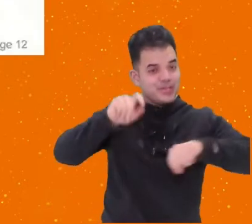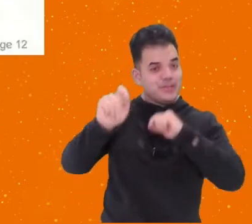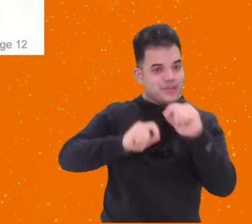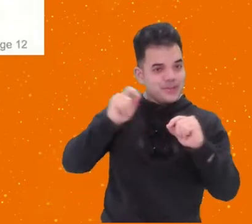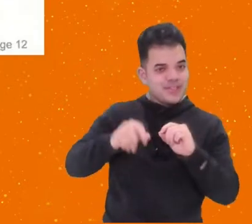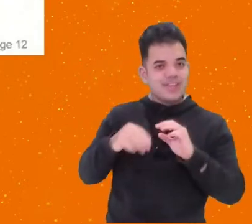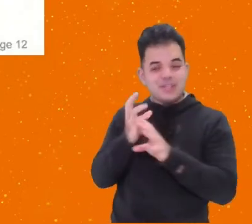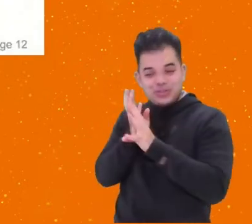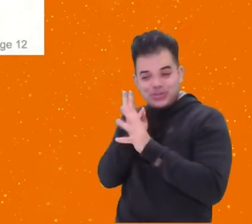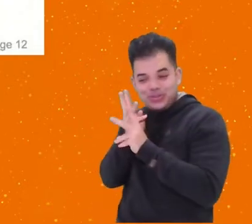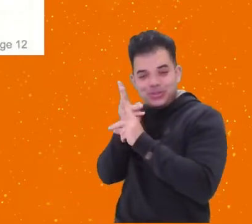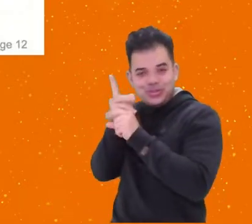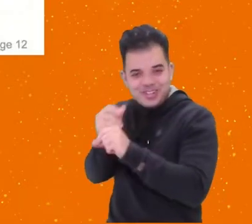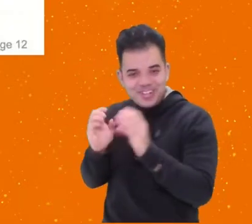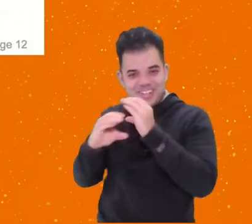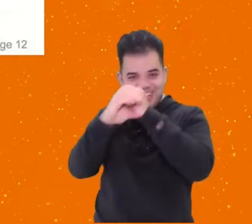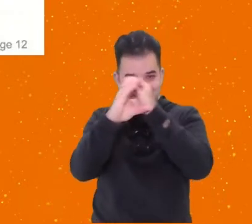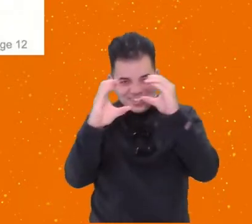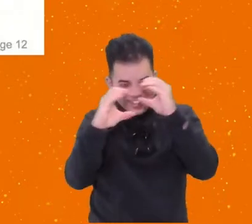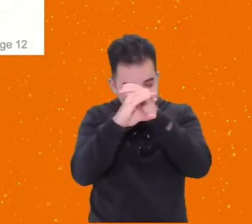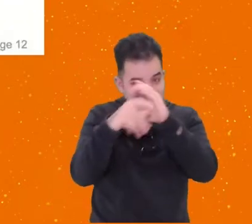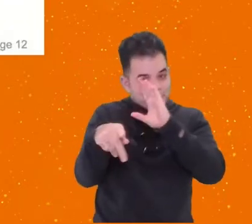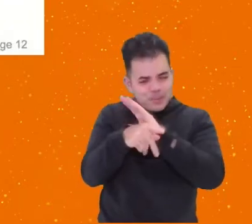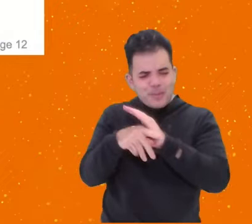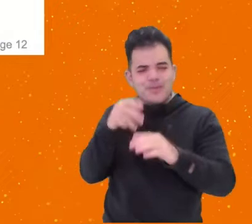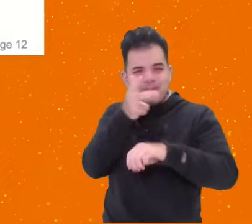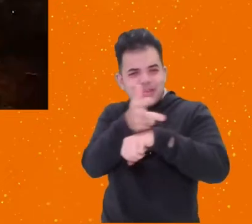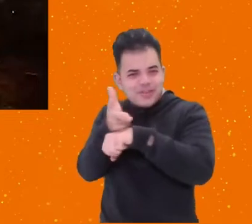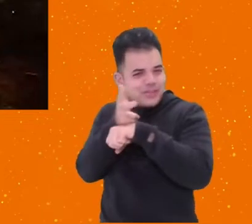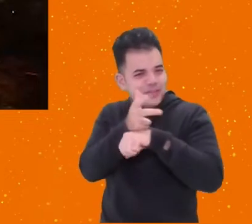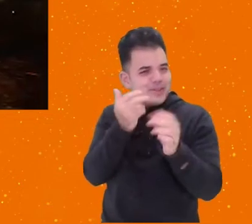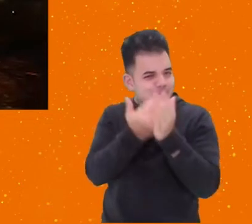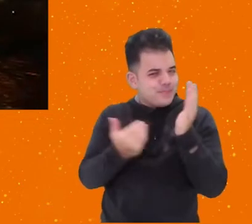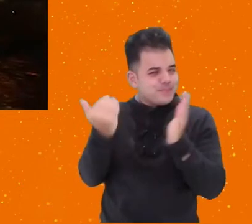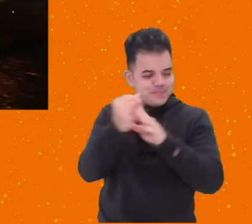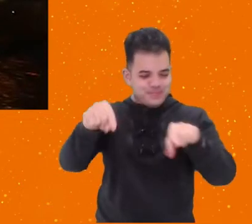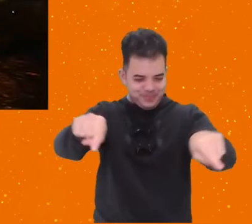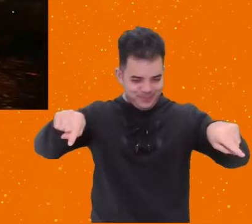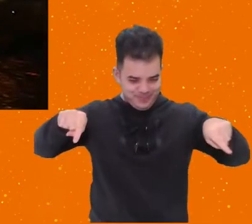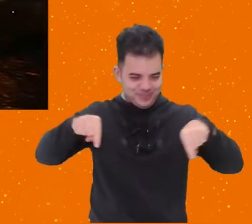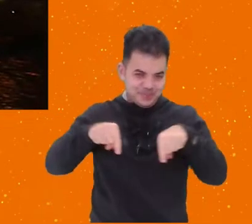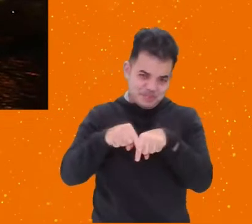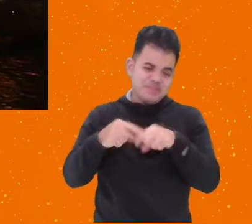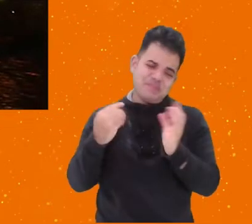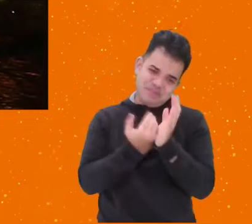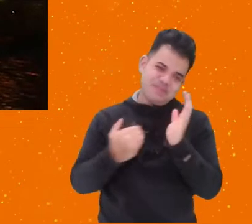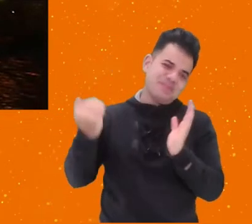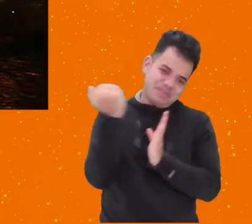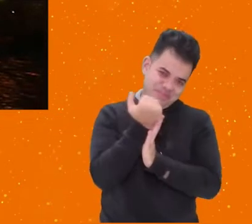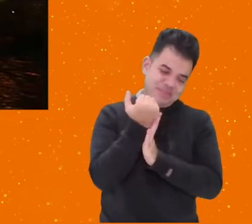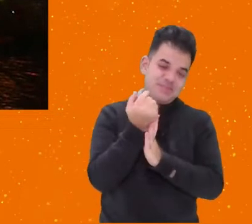de lentes que tem no set de filmagem e tudo mais. Né? Inclusive para até